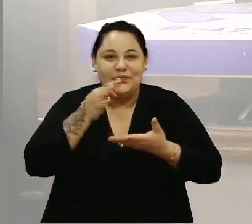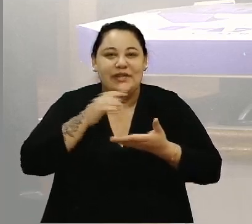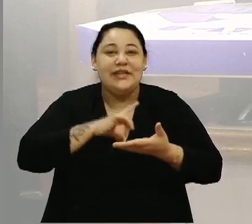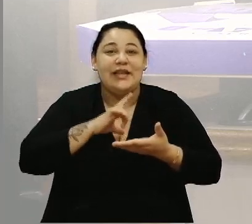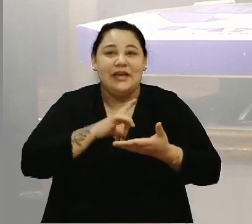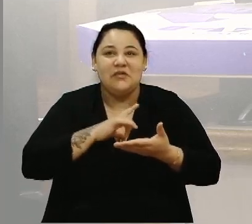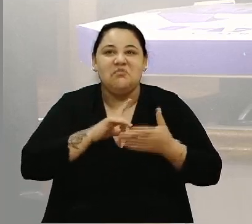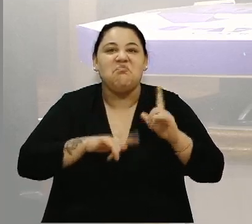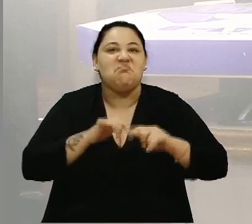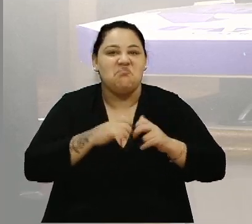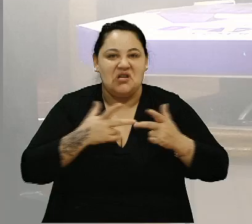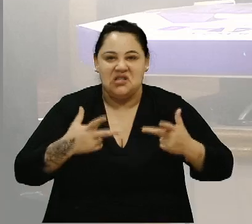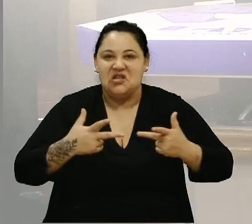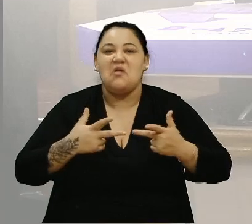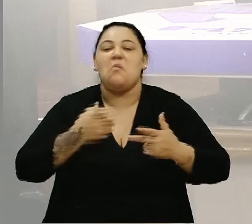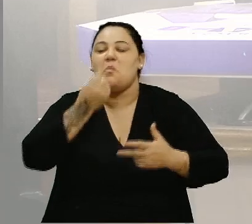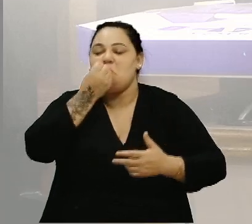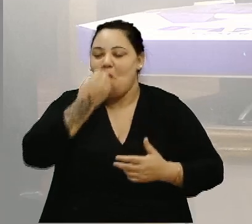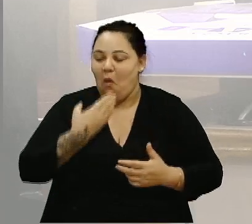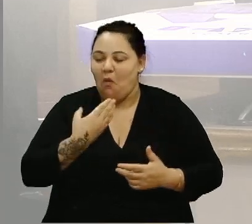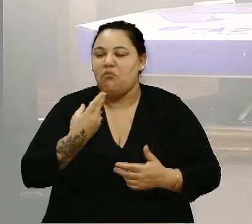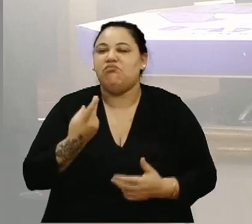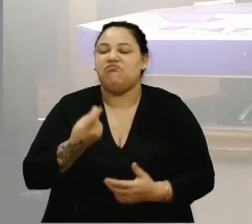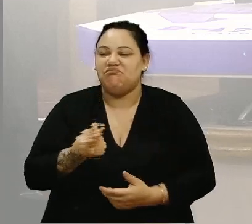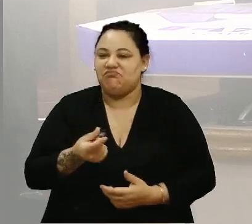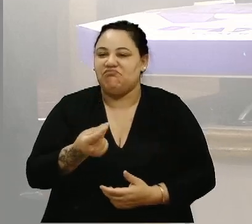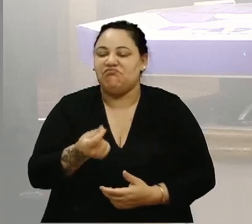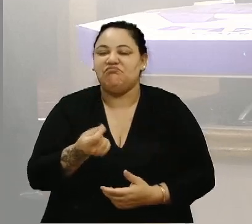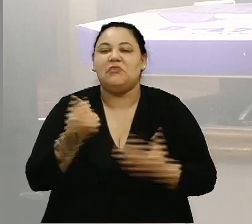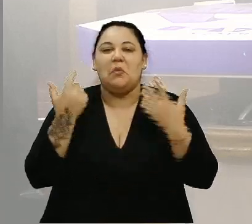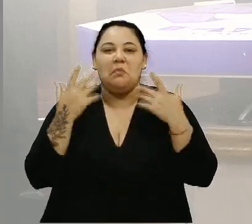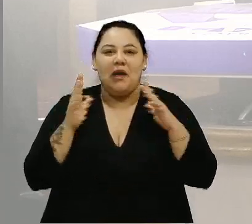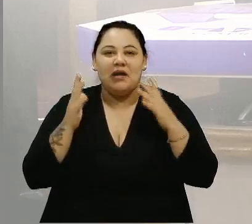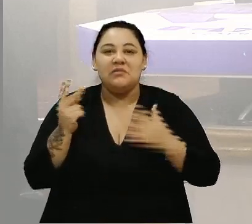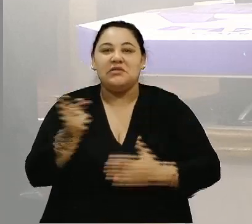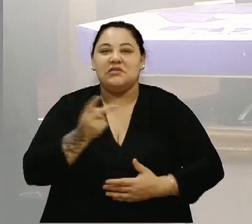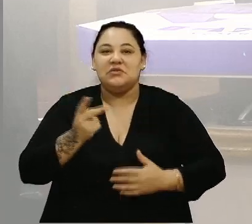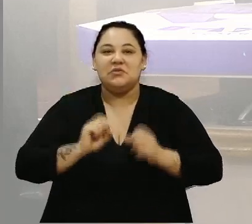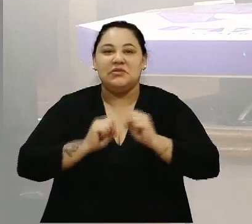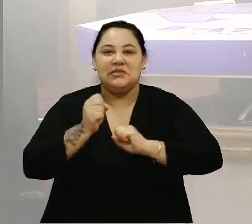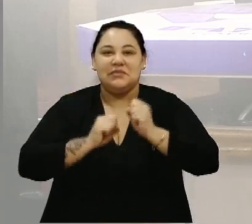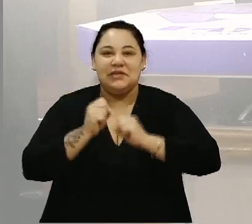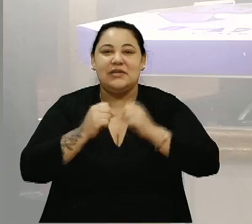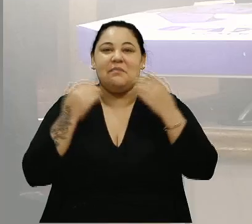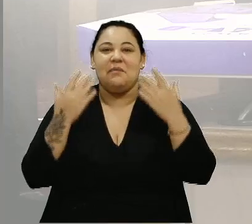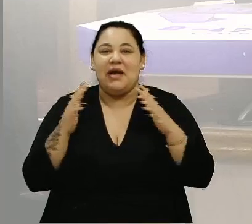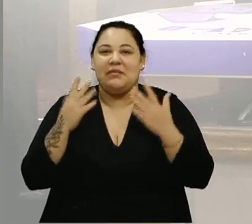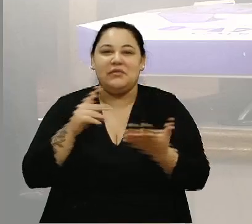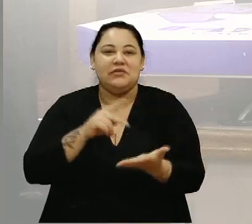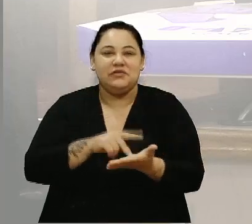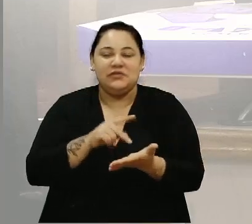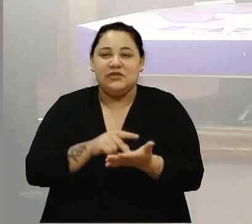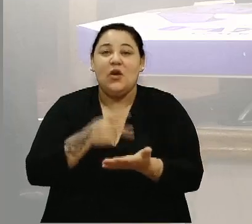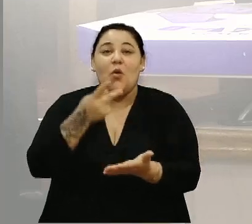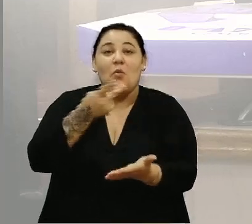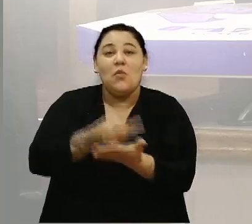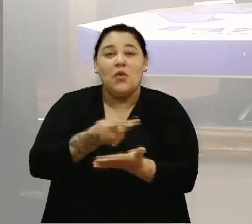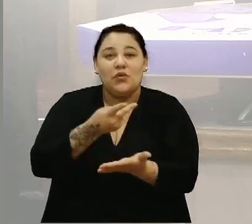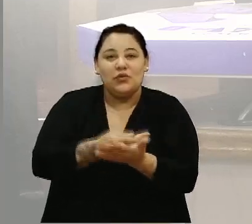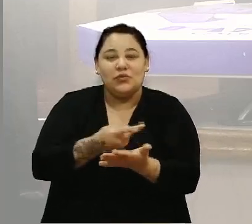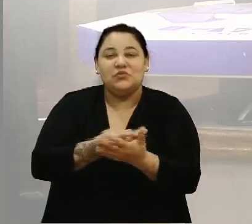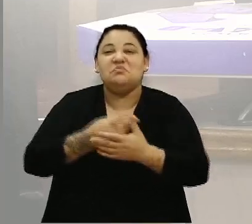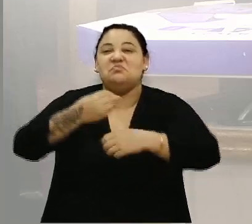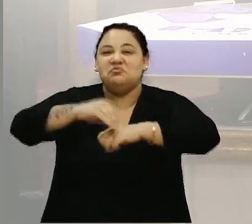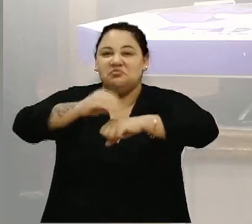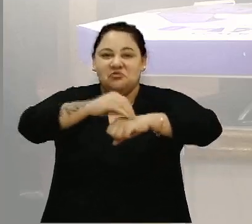material muito bom. Parabéns, Abraense, parabéns aí a Progás, pessoa... O produto, recomendo